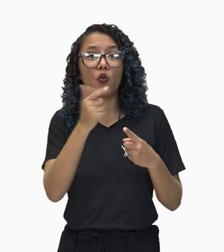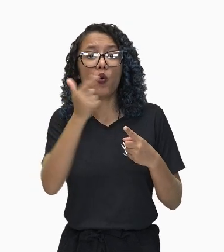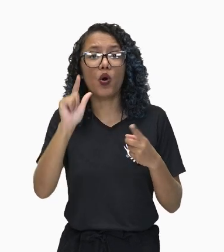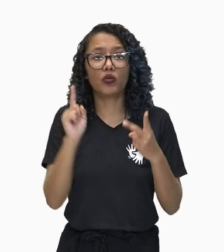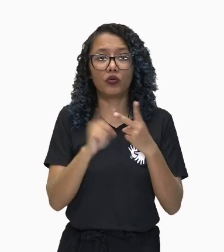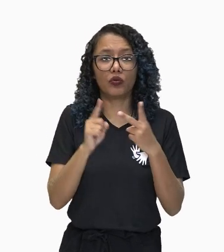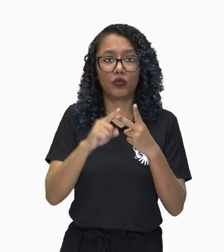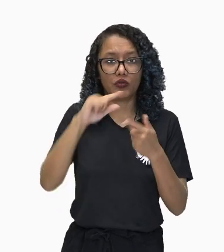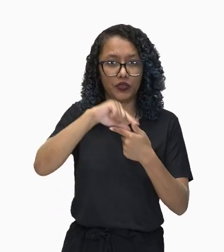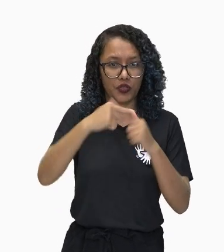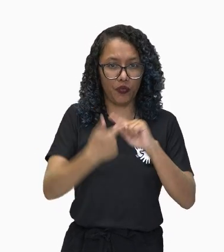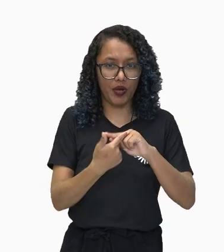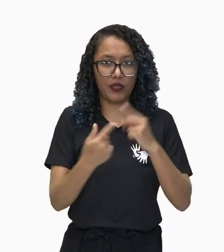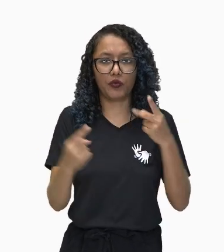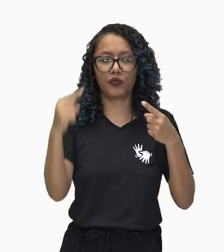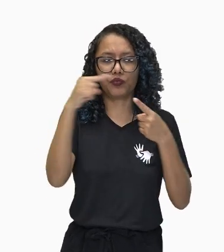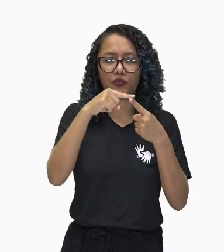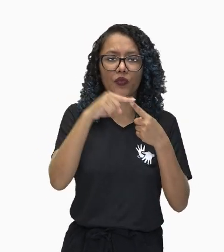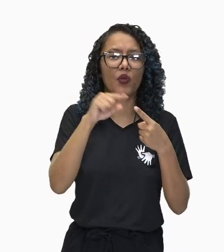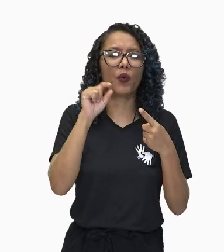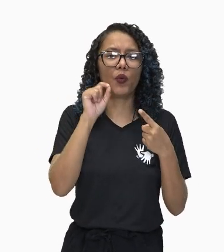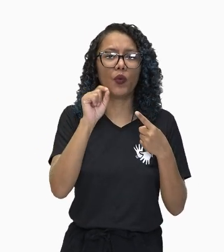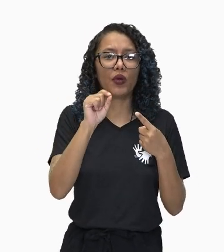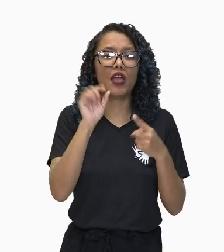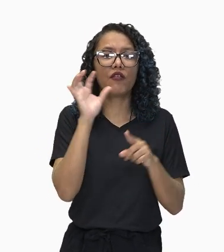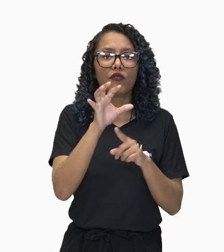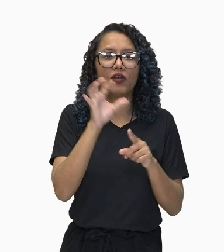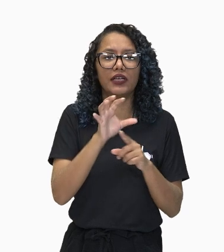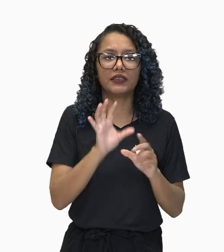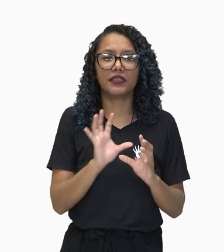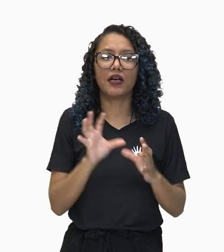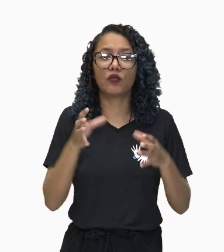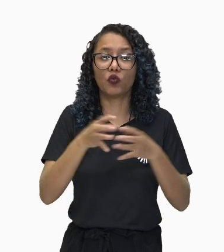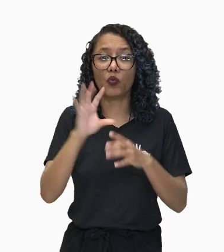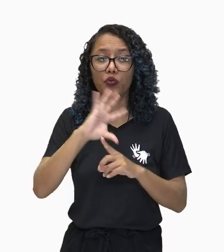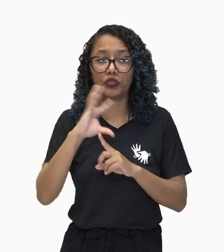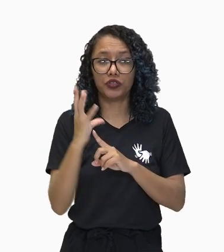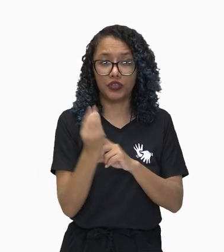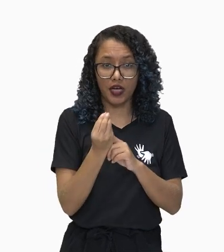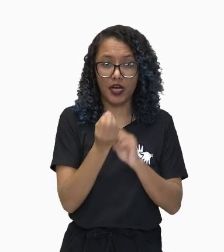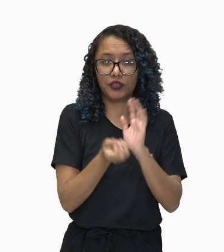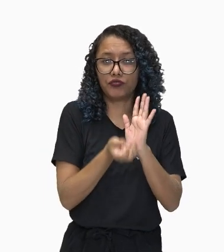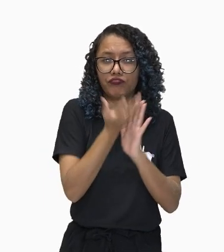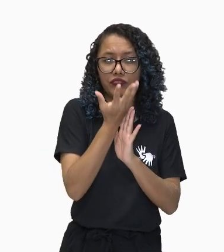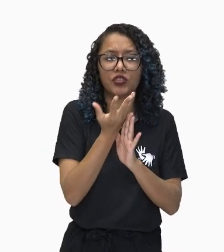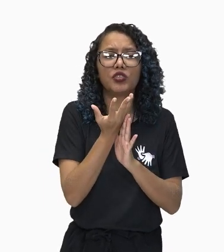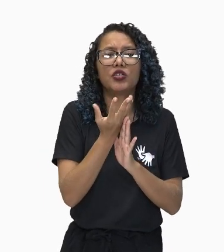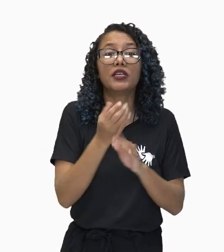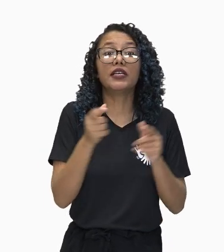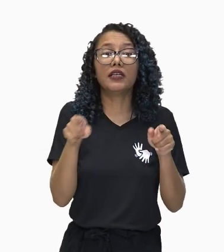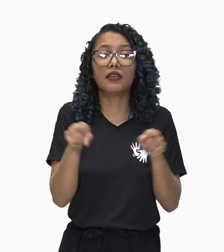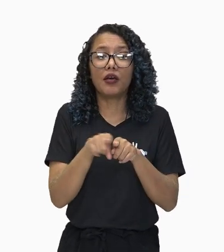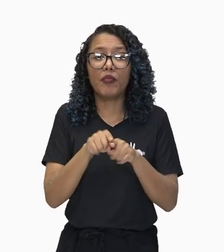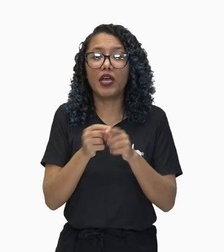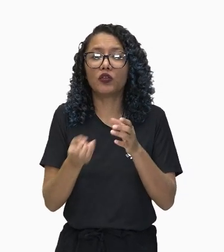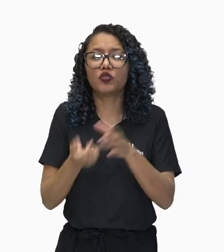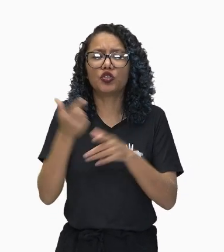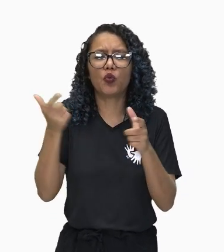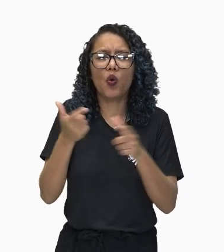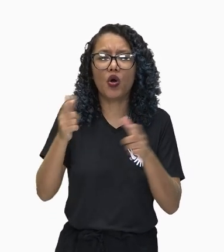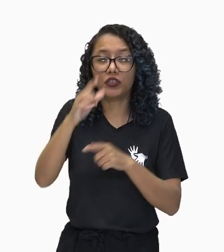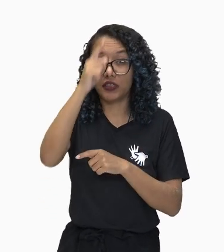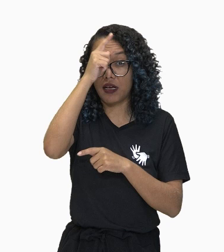lírico foi influenciado pelo movimento expressionista e surgiu na Alemanha com o movimento Bleu Ritter, já citado anteriormente, fundado